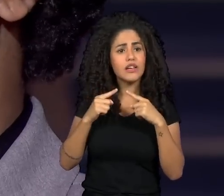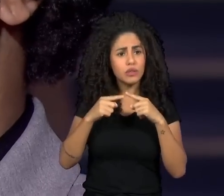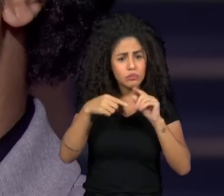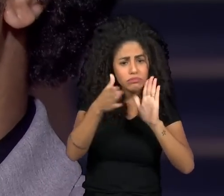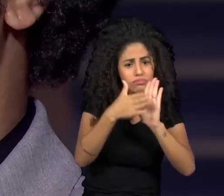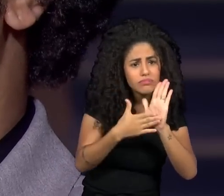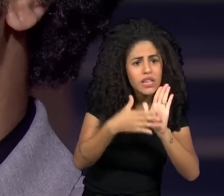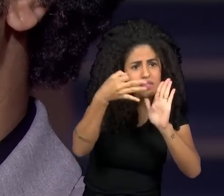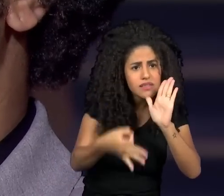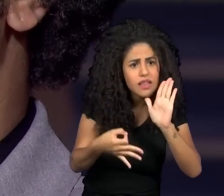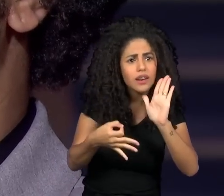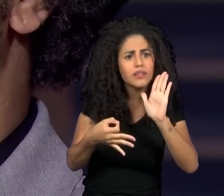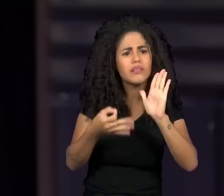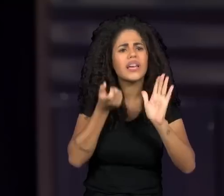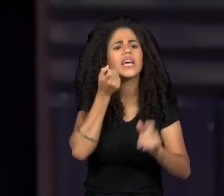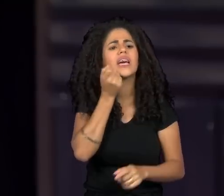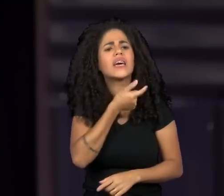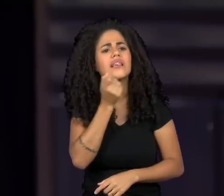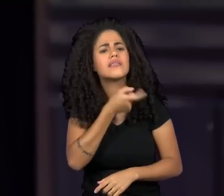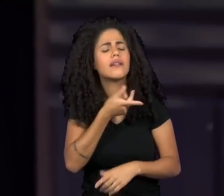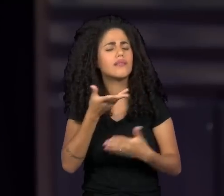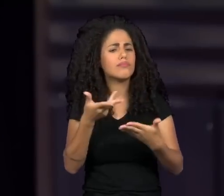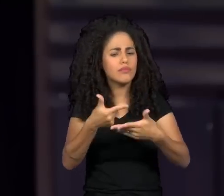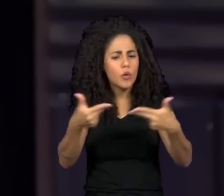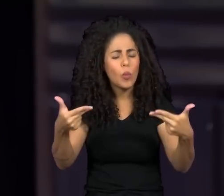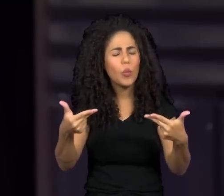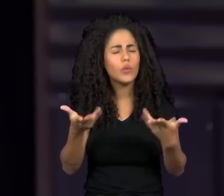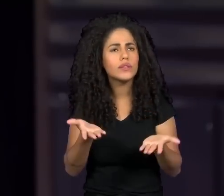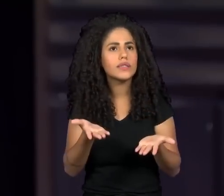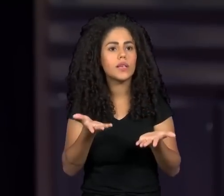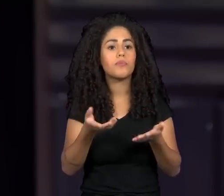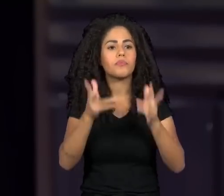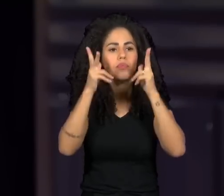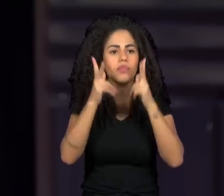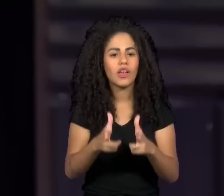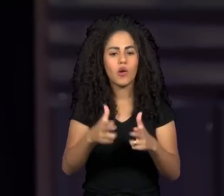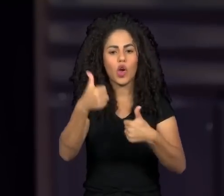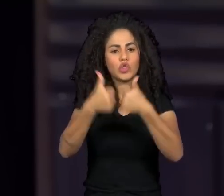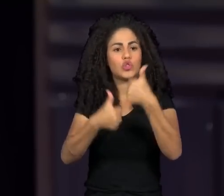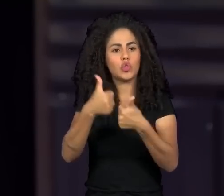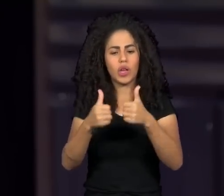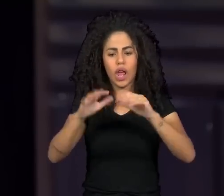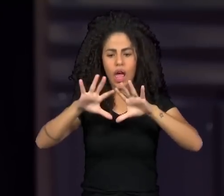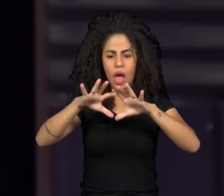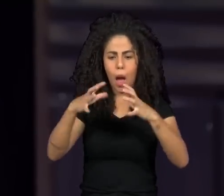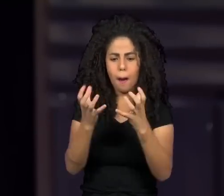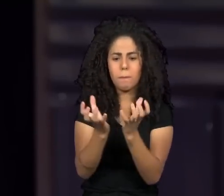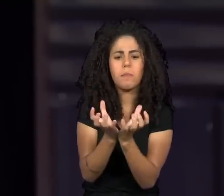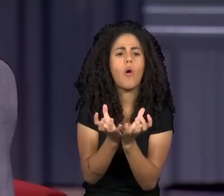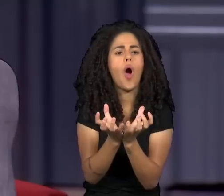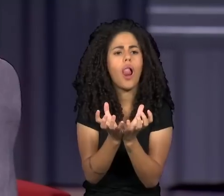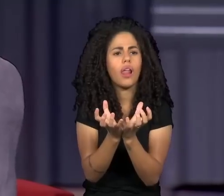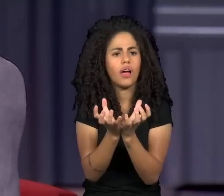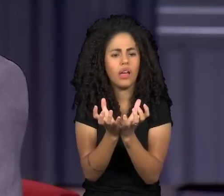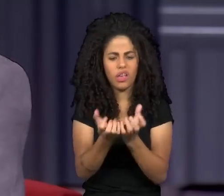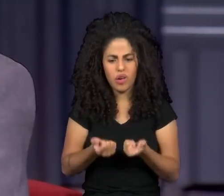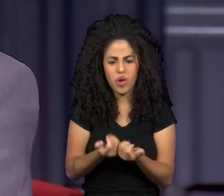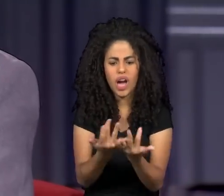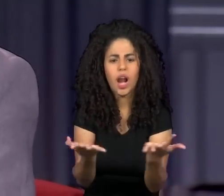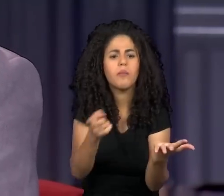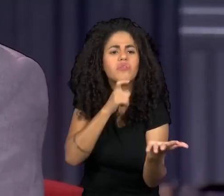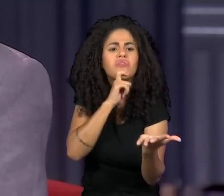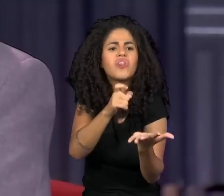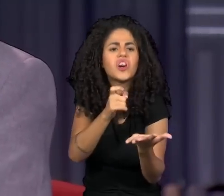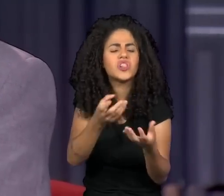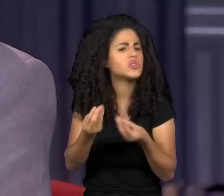Né? É uma coisa assim, é igual jogador reclamar que a bola é redonda, o gramado é verde, né? É engraçado porque, assim, como